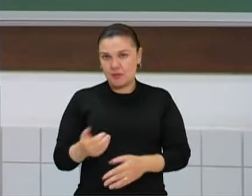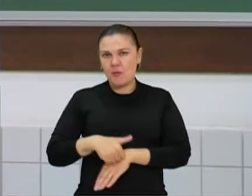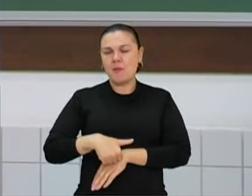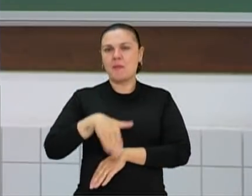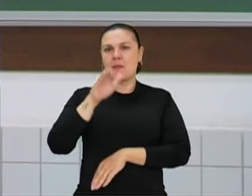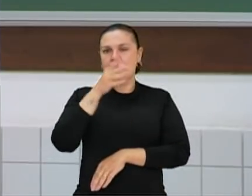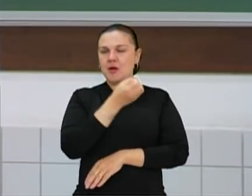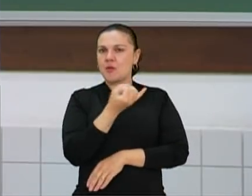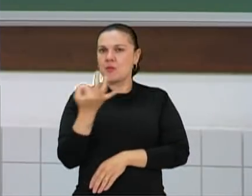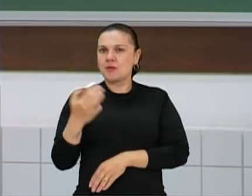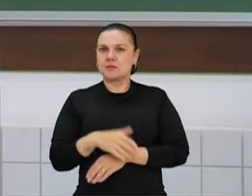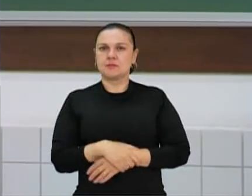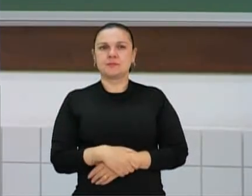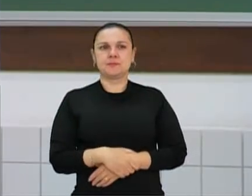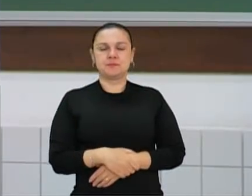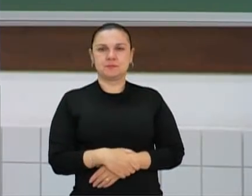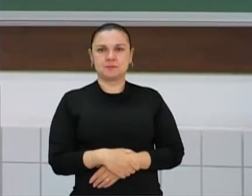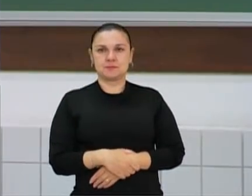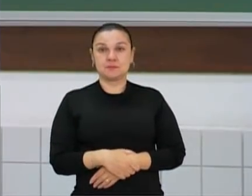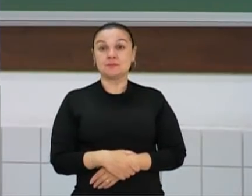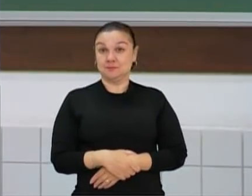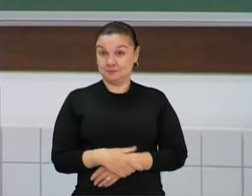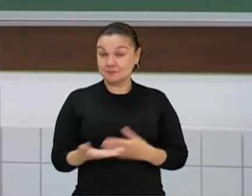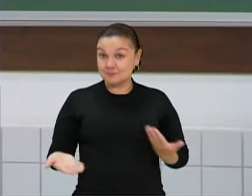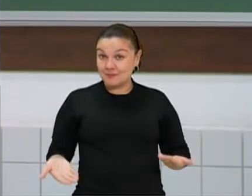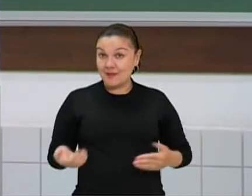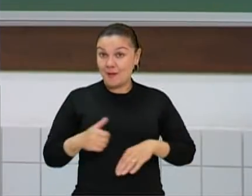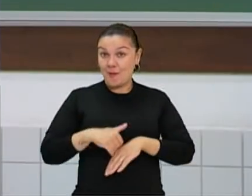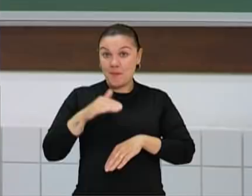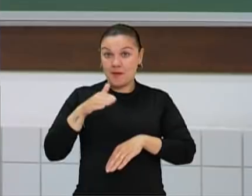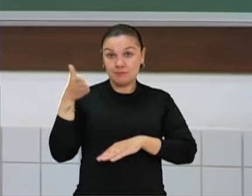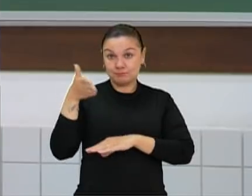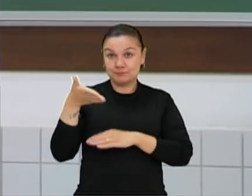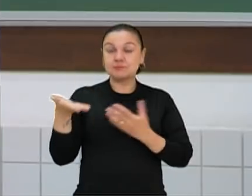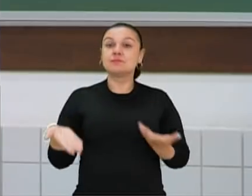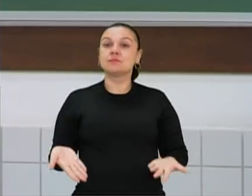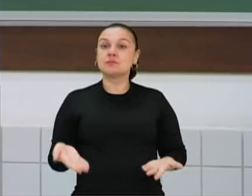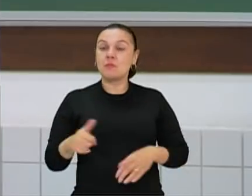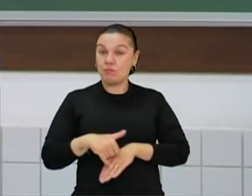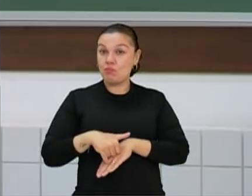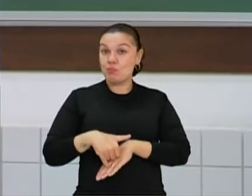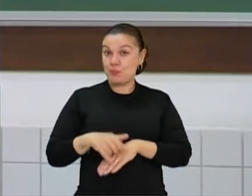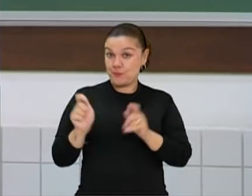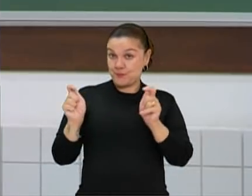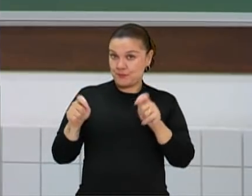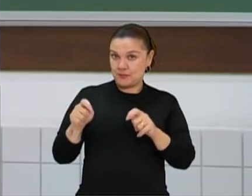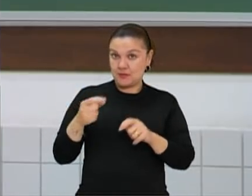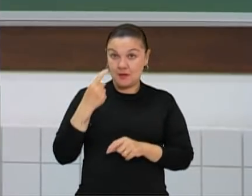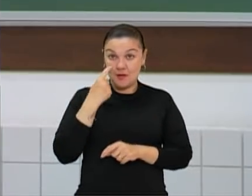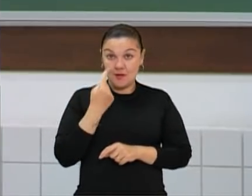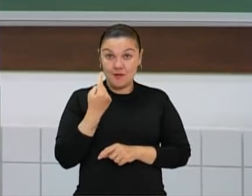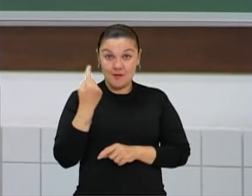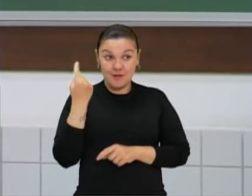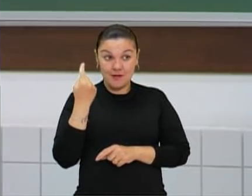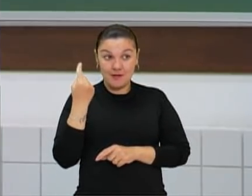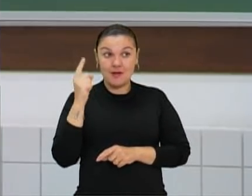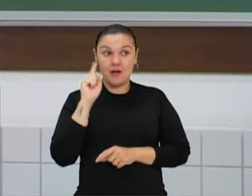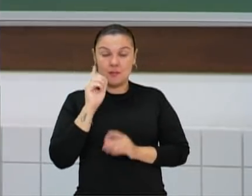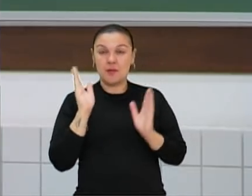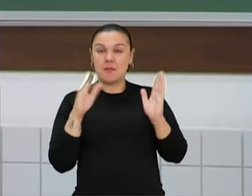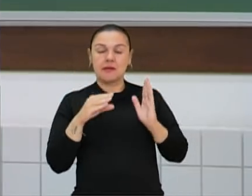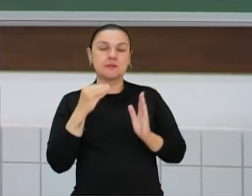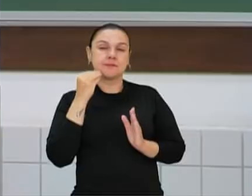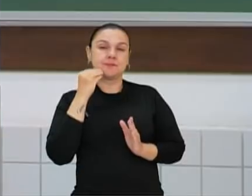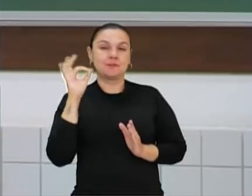de habitantes das residências que apareceu mais vezes? Eu tenho mais chance, olha, lembra da probabilidade,